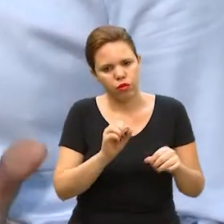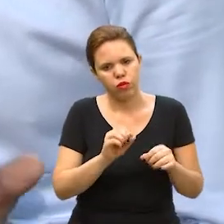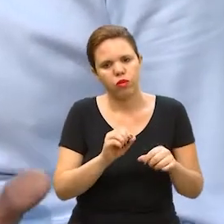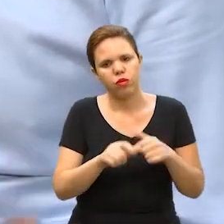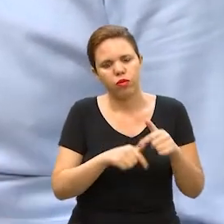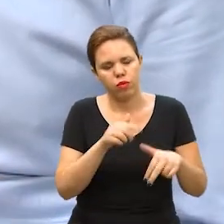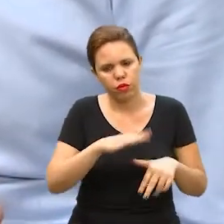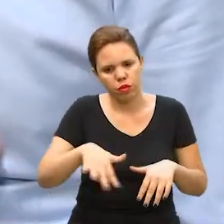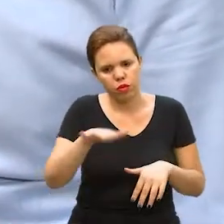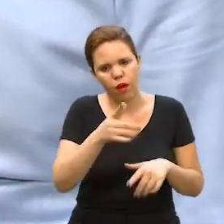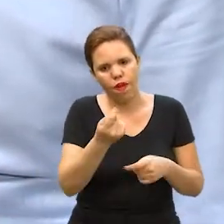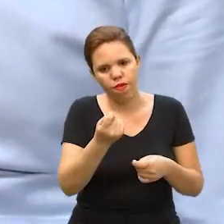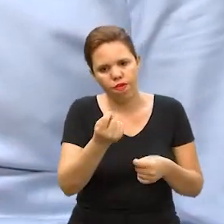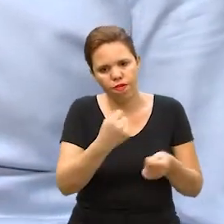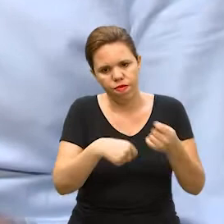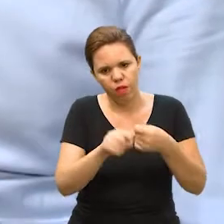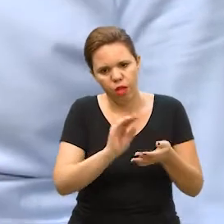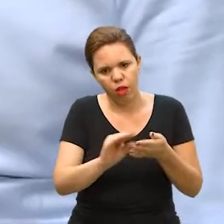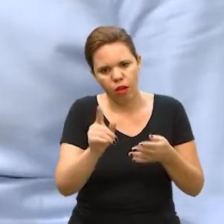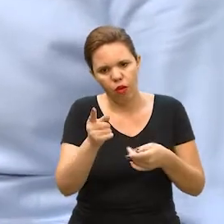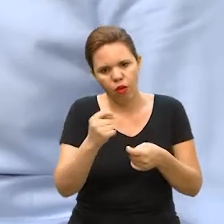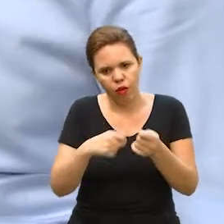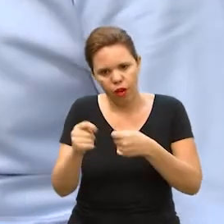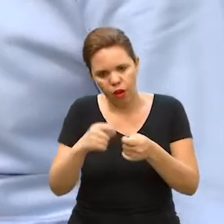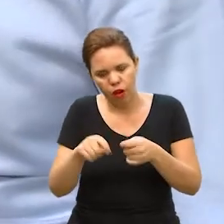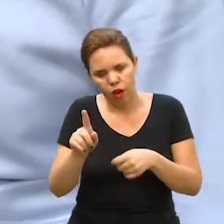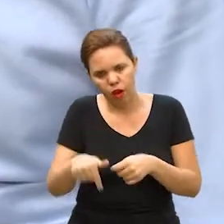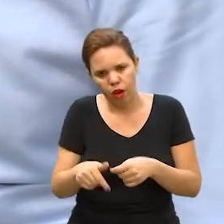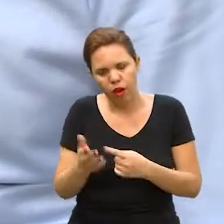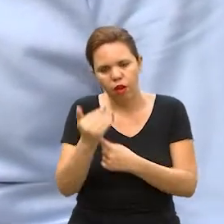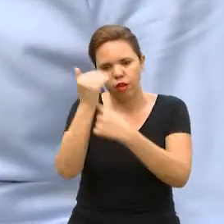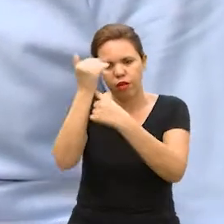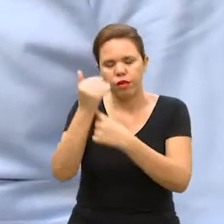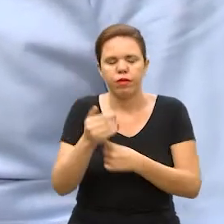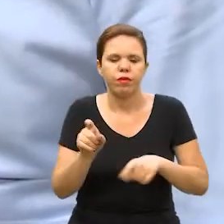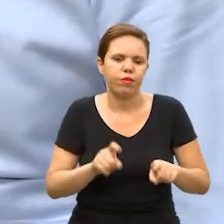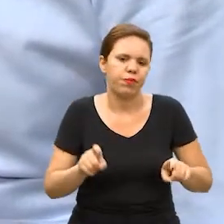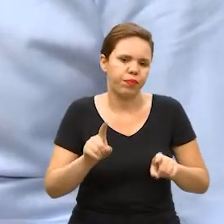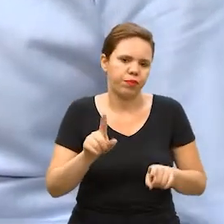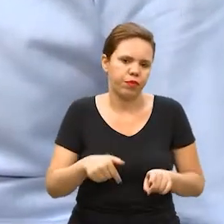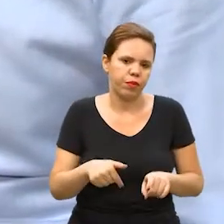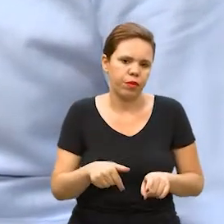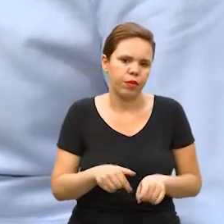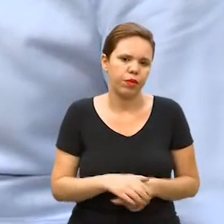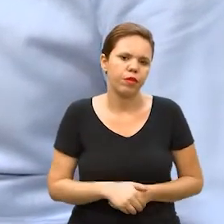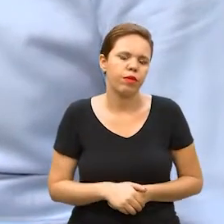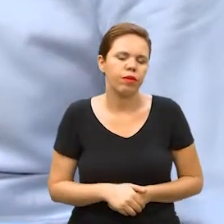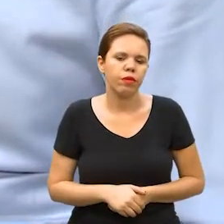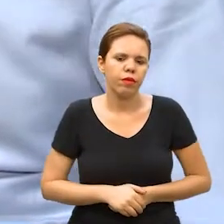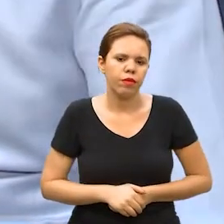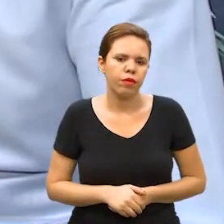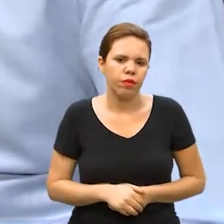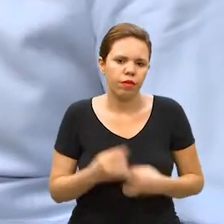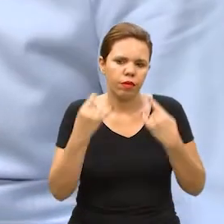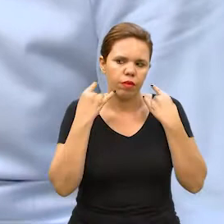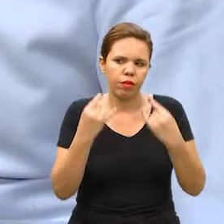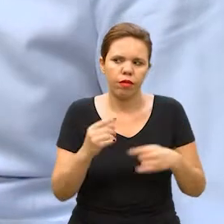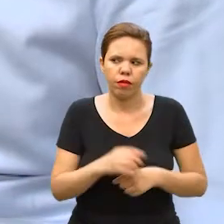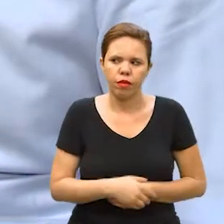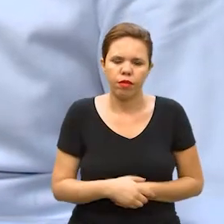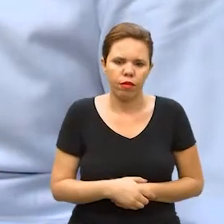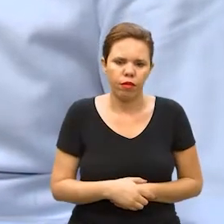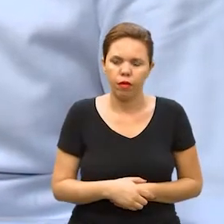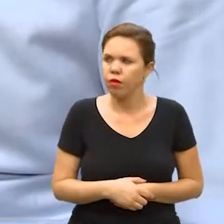apesar de eu estar na área financeira, o negócio de tecnologia da informação ele é muito atrativo,